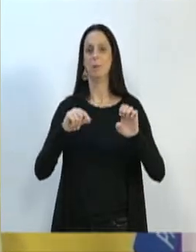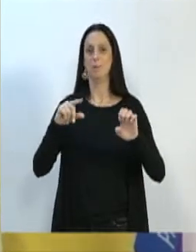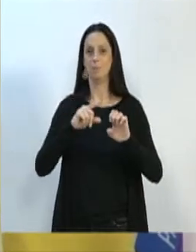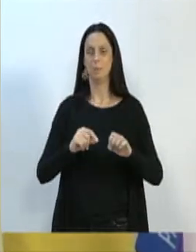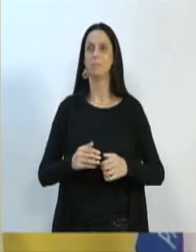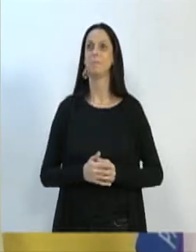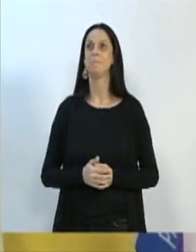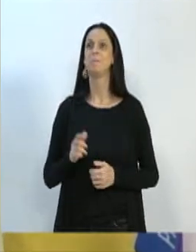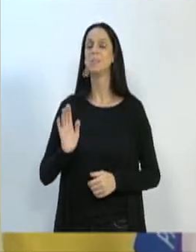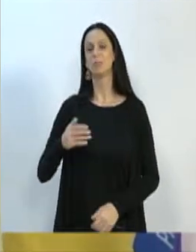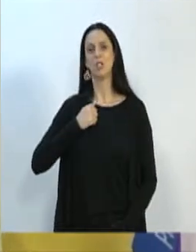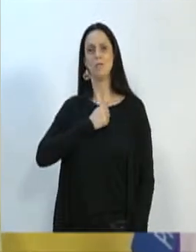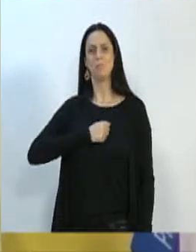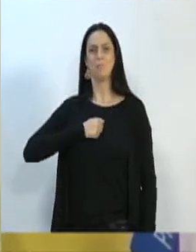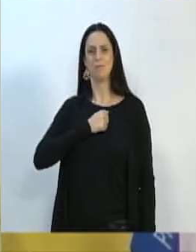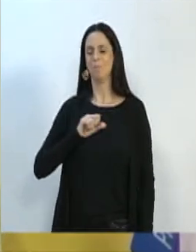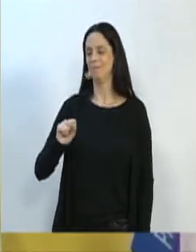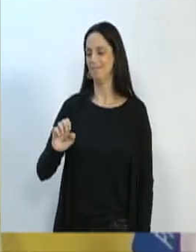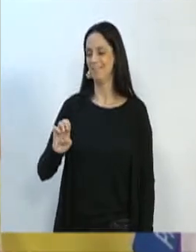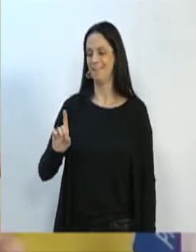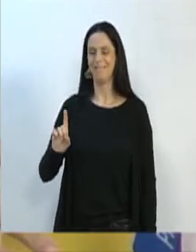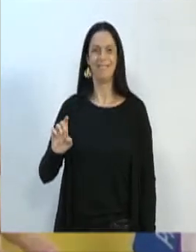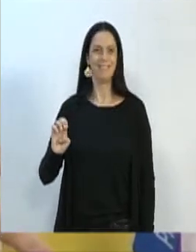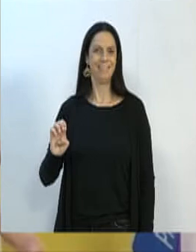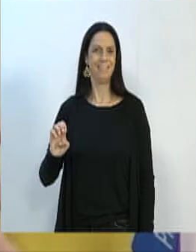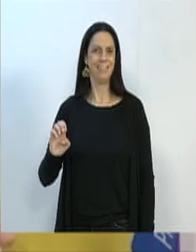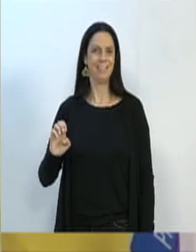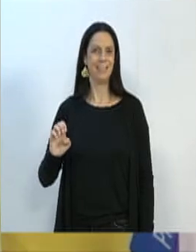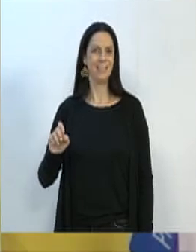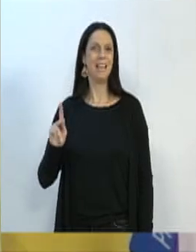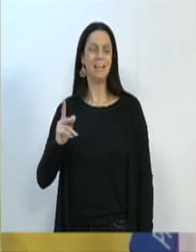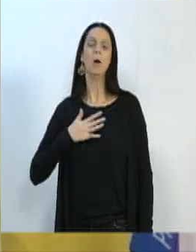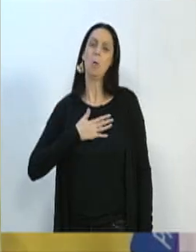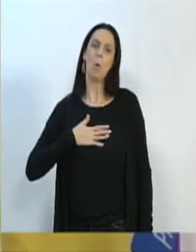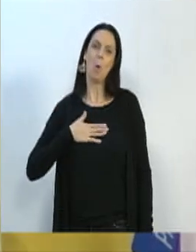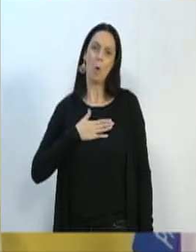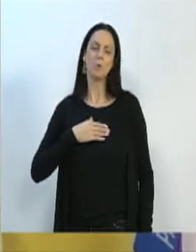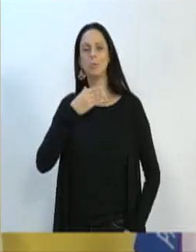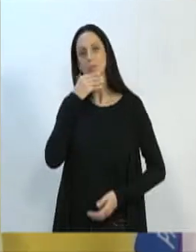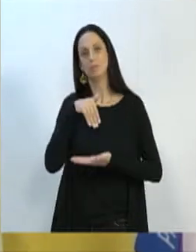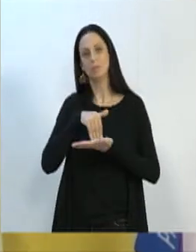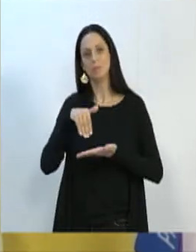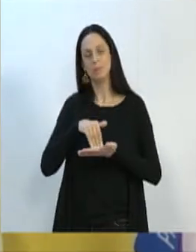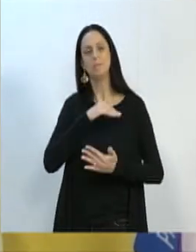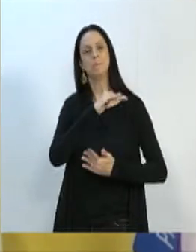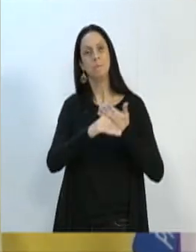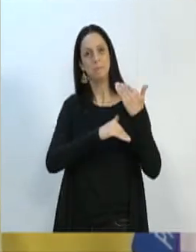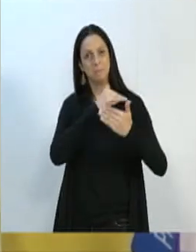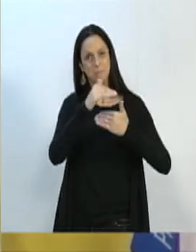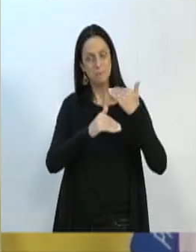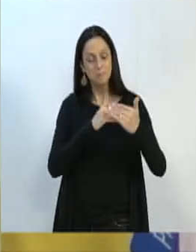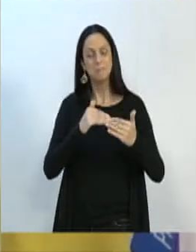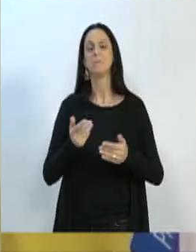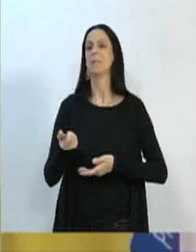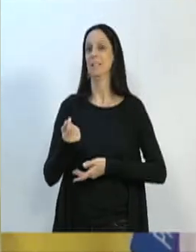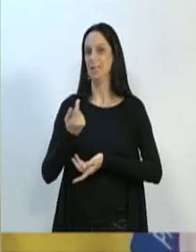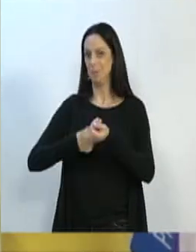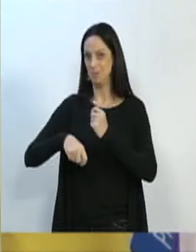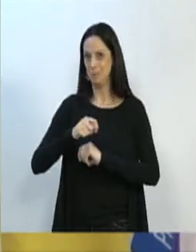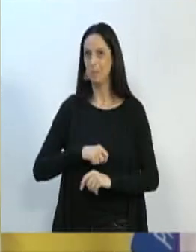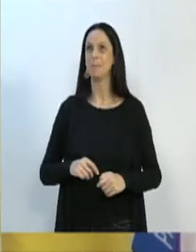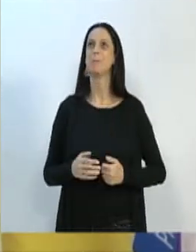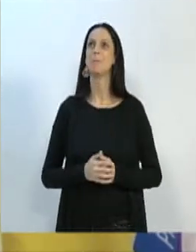aplicamos eu já tô com saudade da sedec que confesso eu gosto muito da Secretaria Municipal de desenvolvimento econômico né Foi